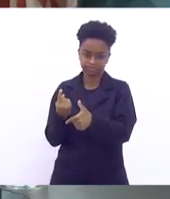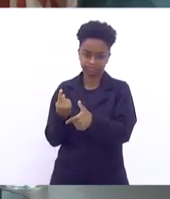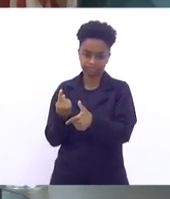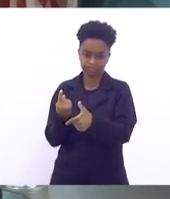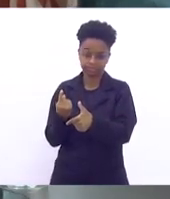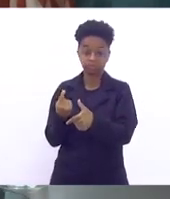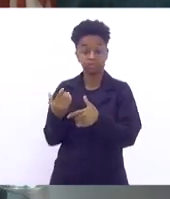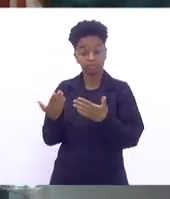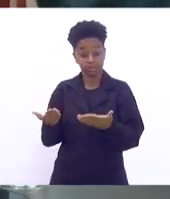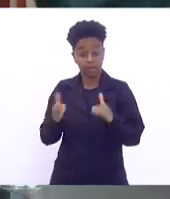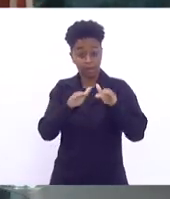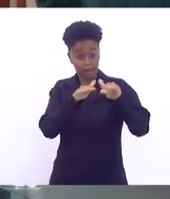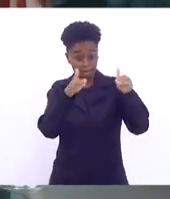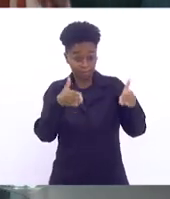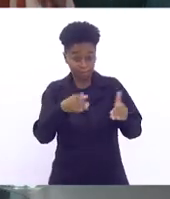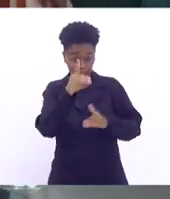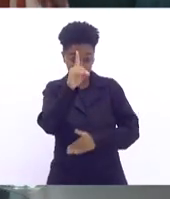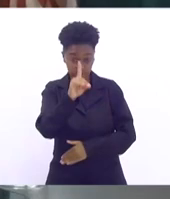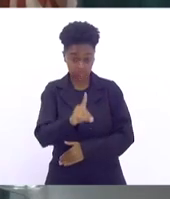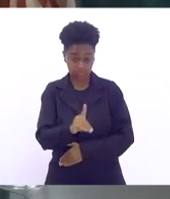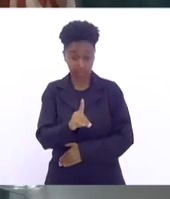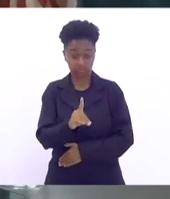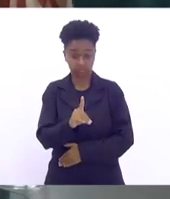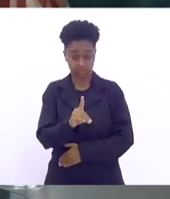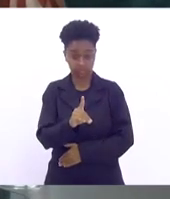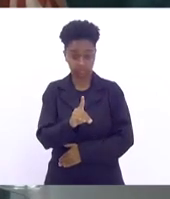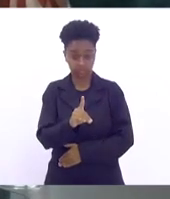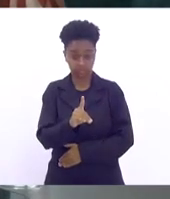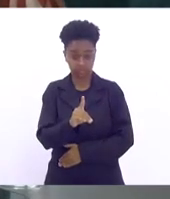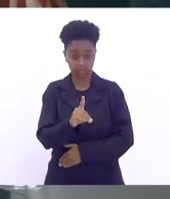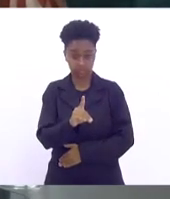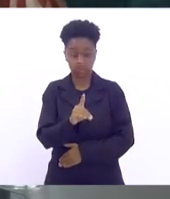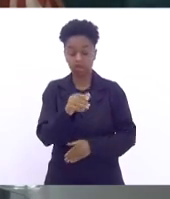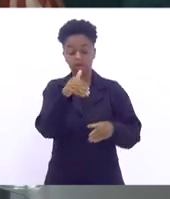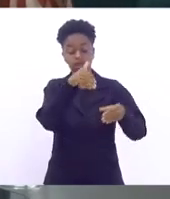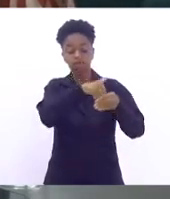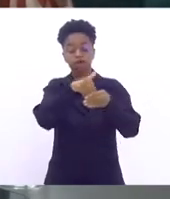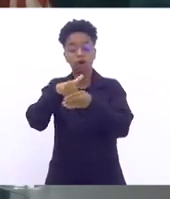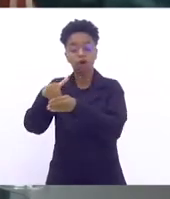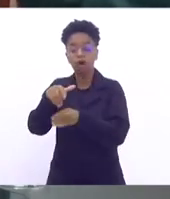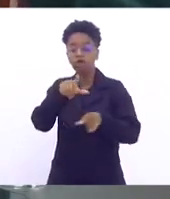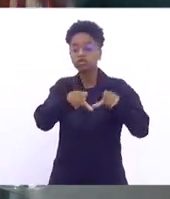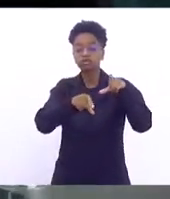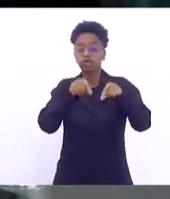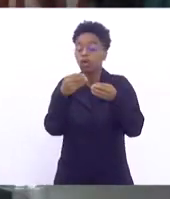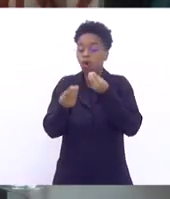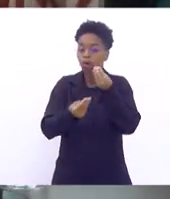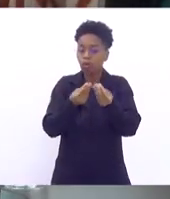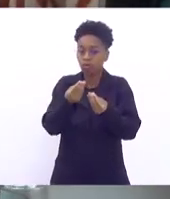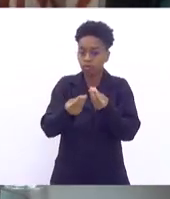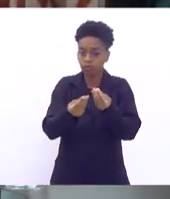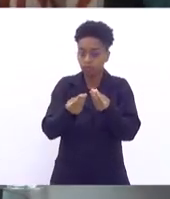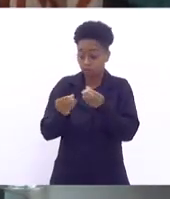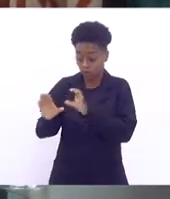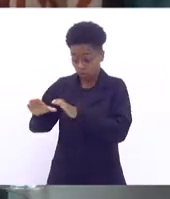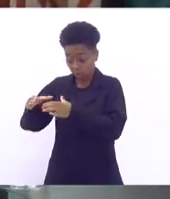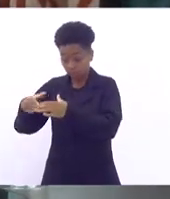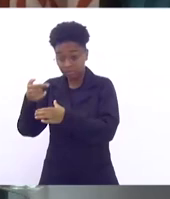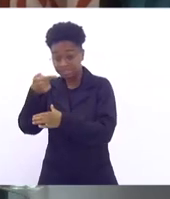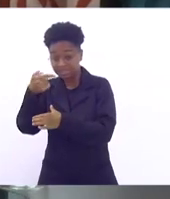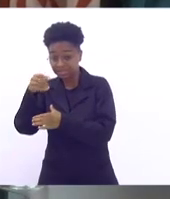a mesa diretora ela é eleita pelo conjunto dos 70